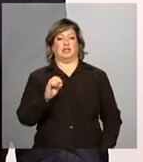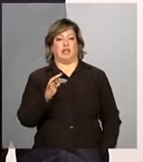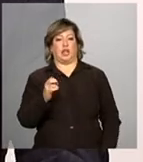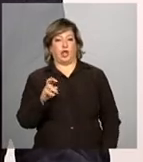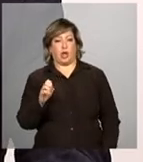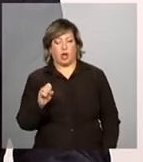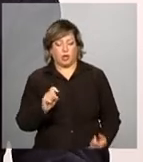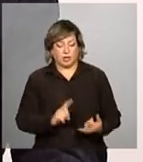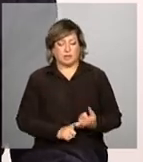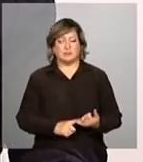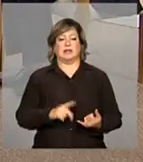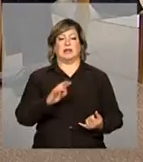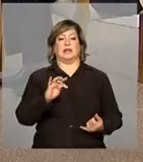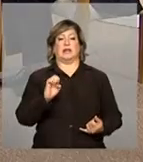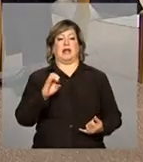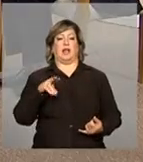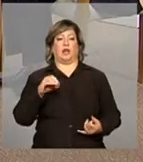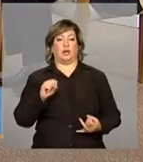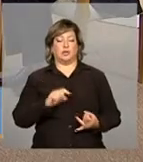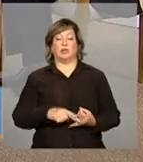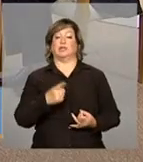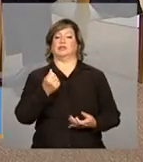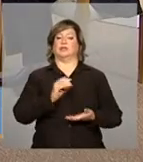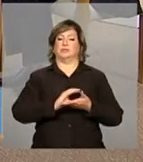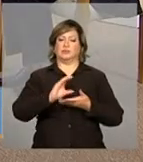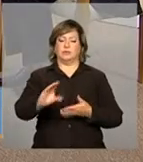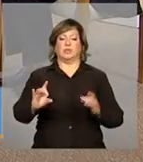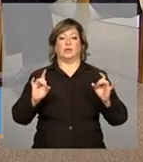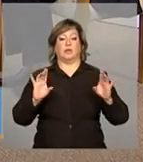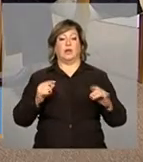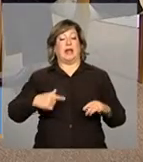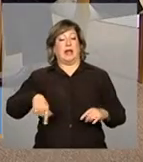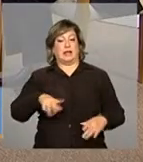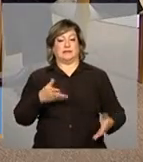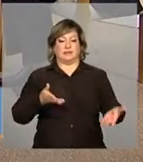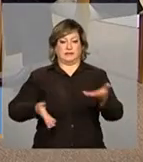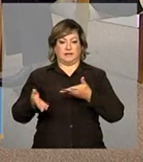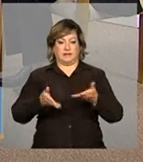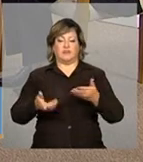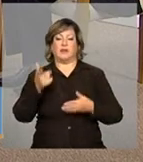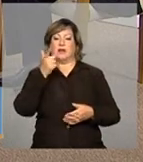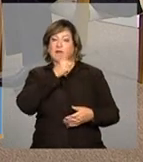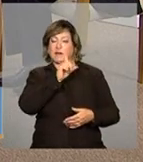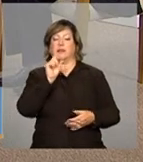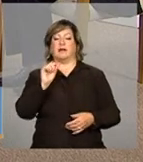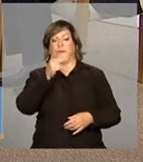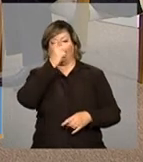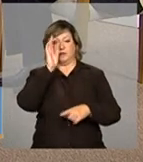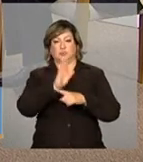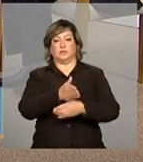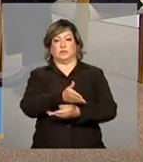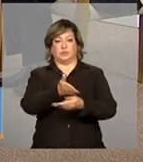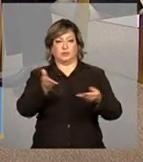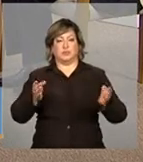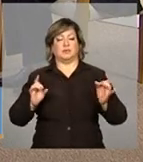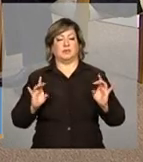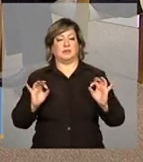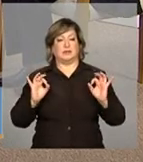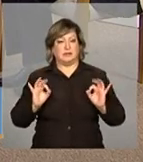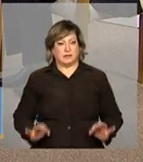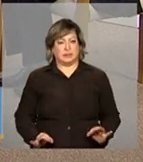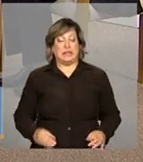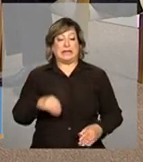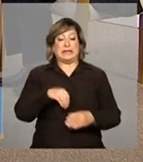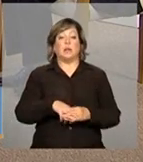e precisa de financiamento qualificado para que os serviços alcance o público de forma qualificada e da Necessidade